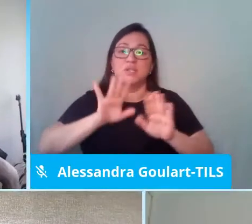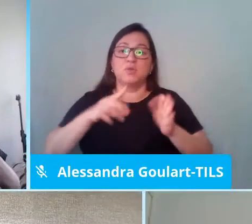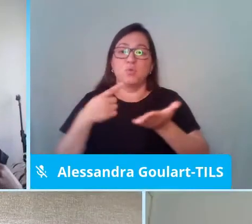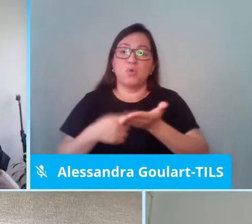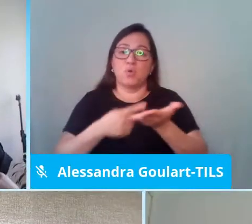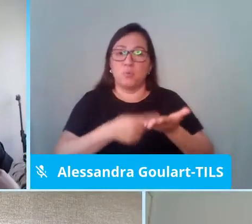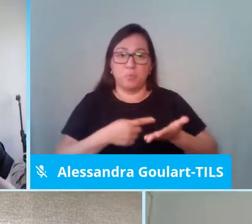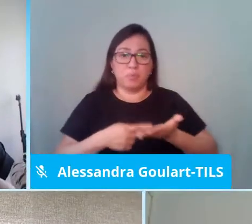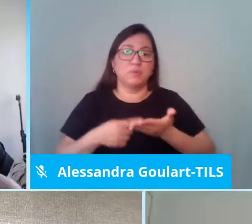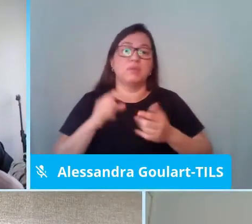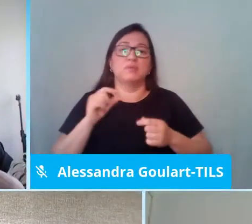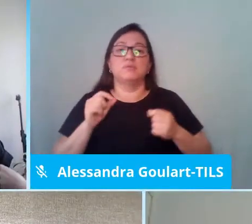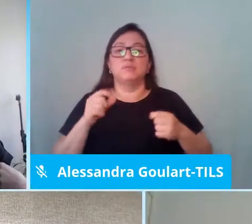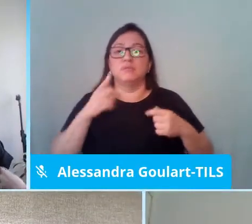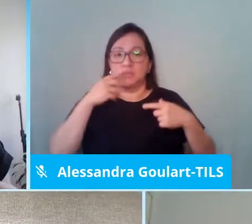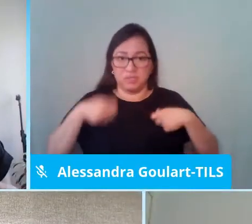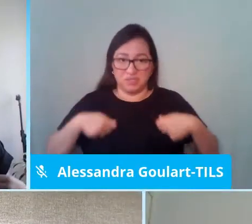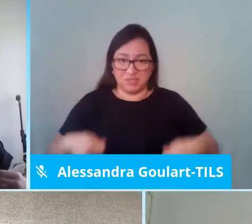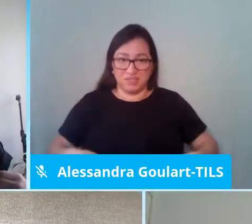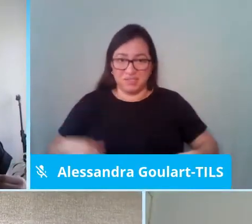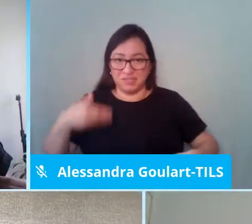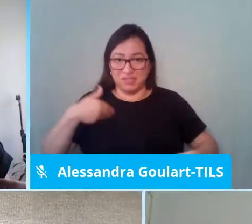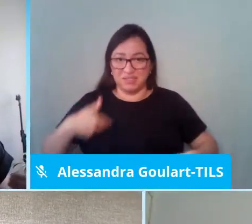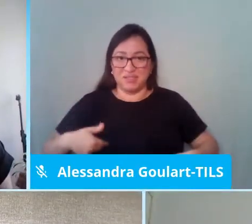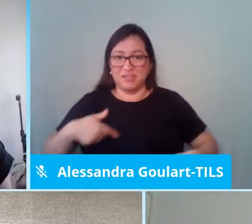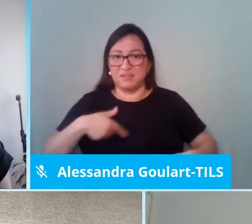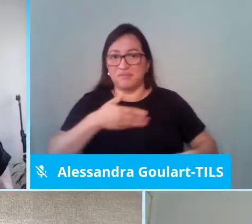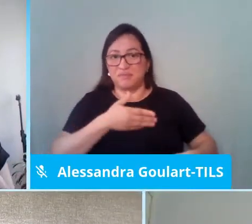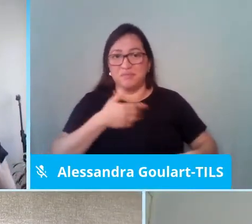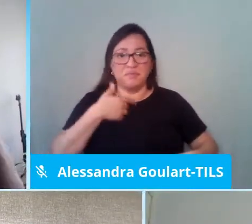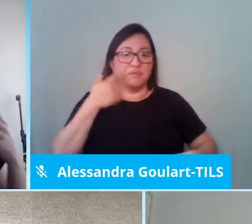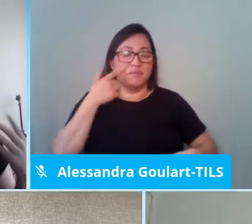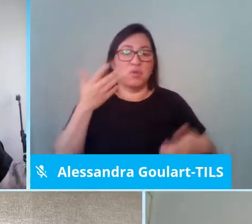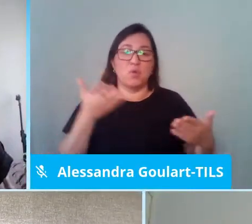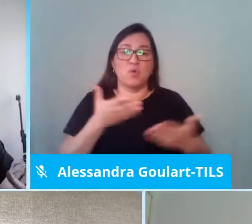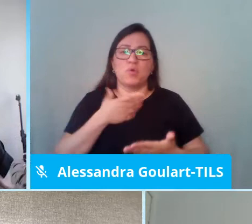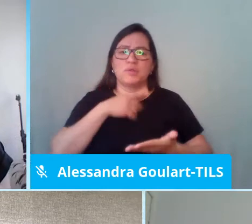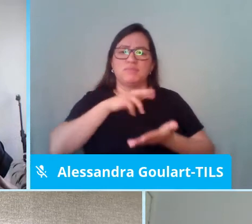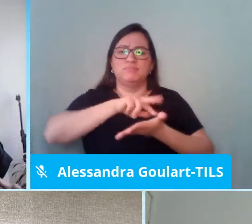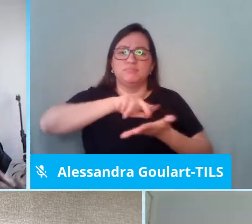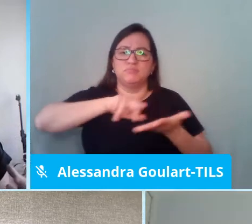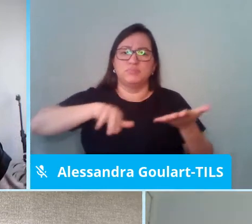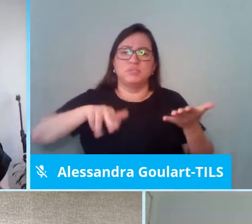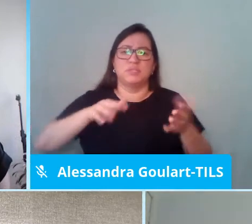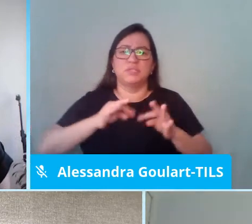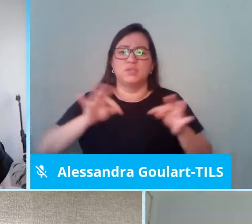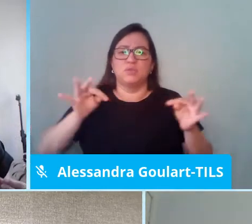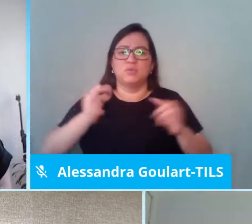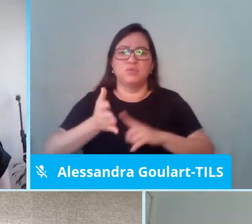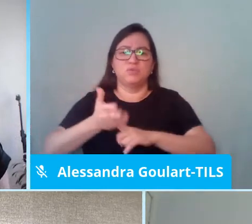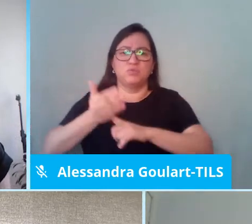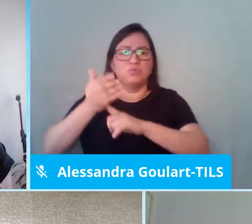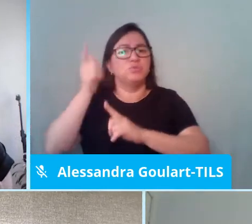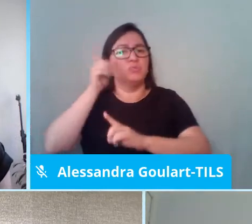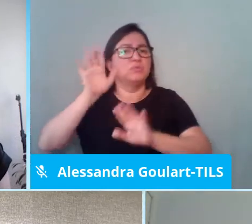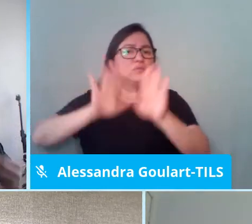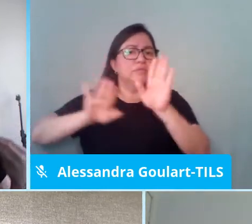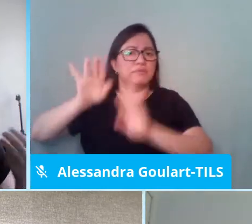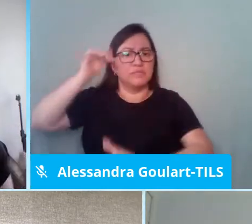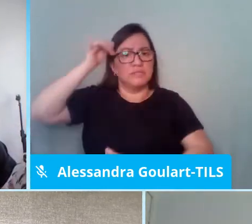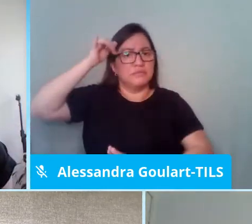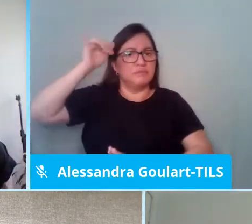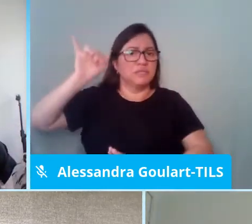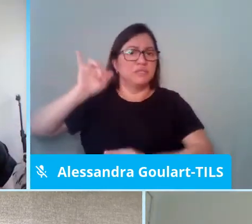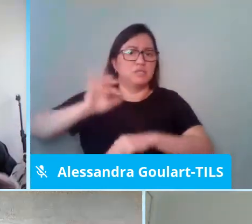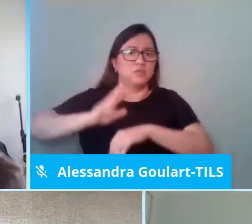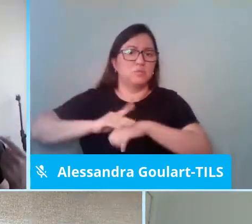um pouco a ver com a minha camiseta. Então, hoje a gente tem várias outras tecnologias de prevenção que muitas vezes a gente